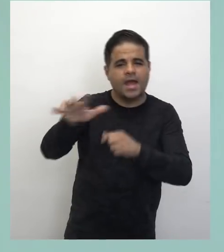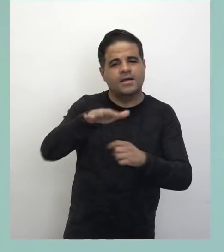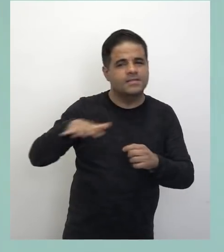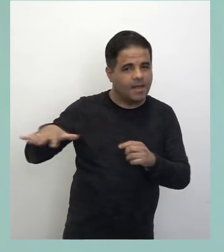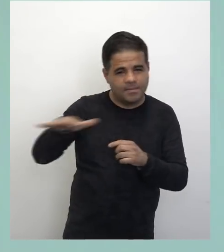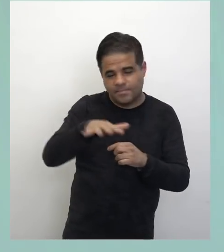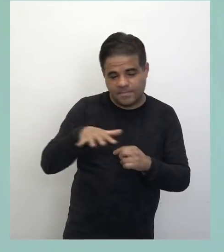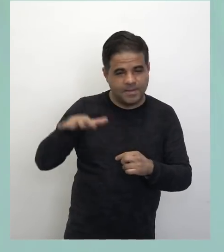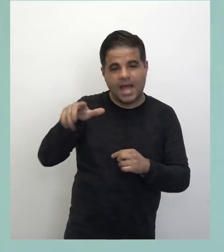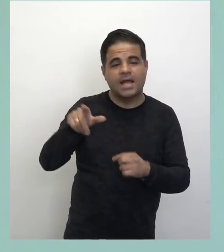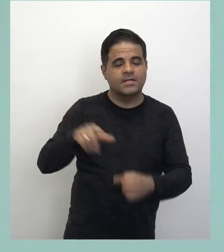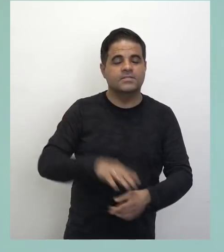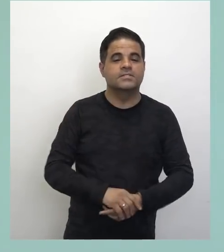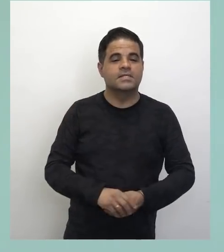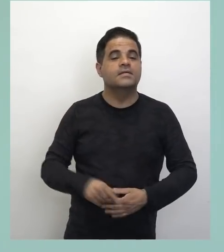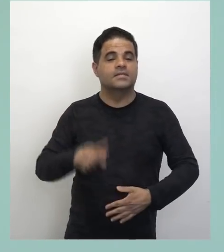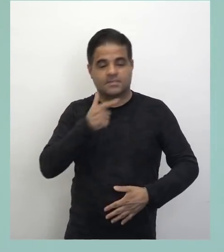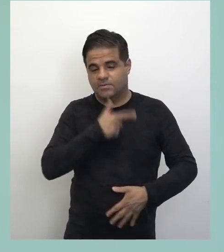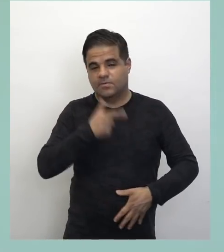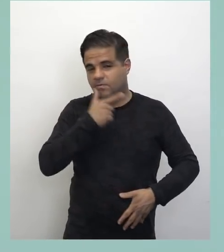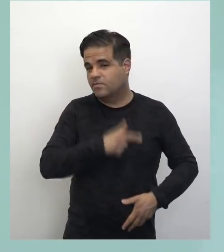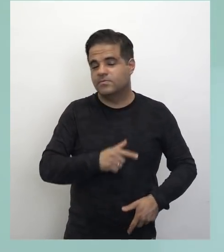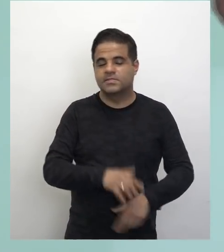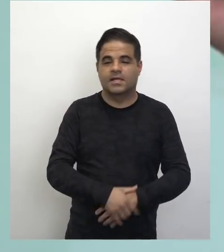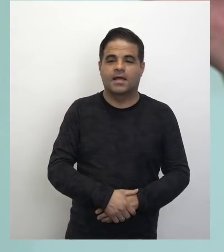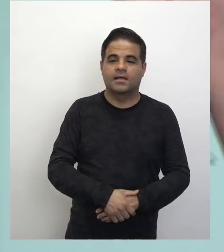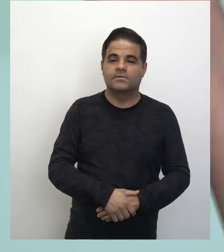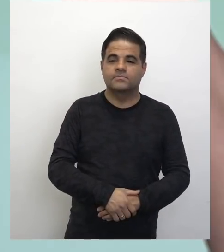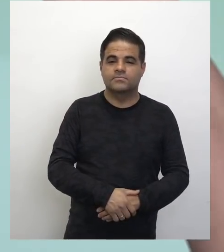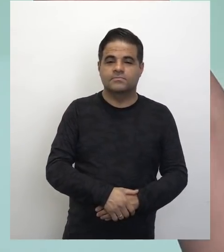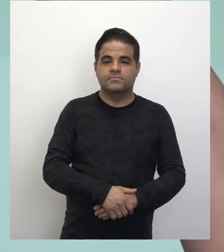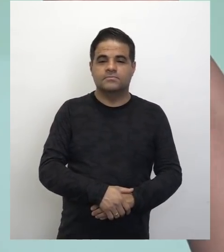aqui, você consegue...